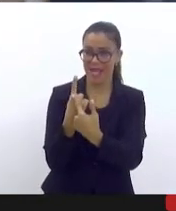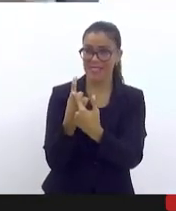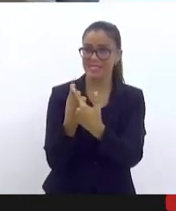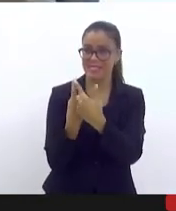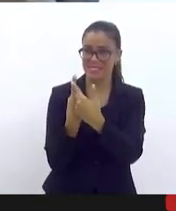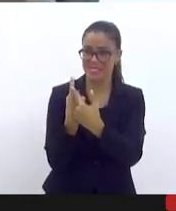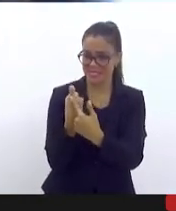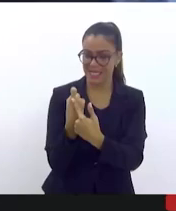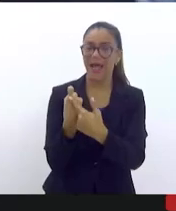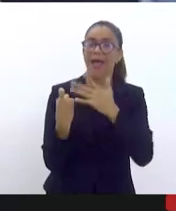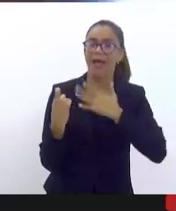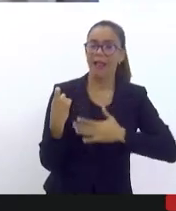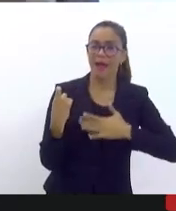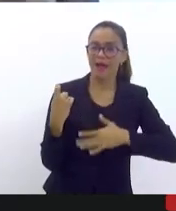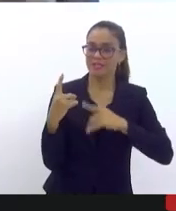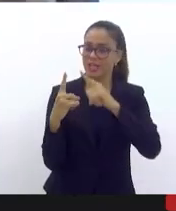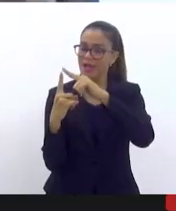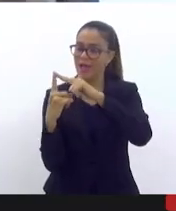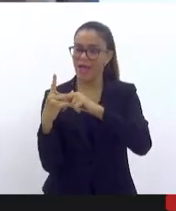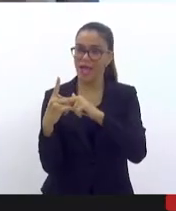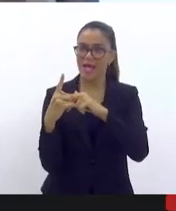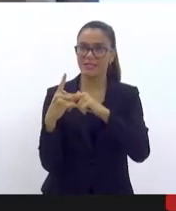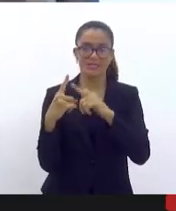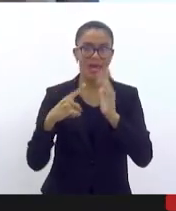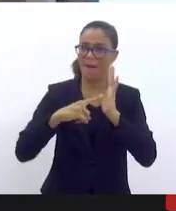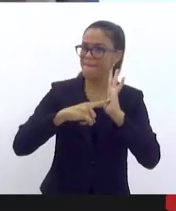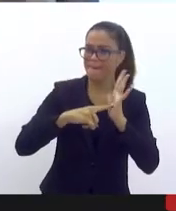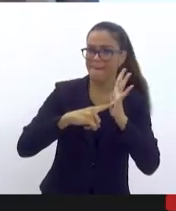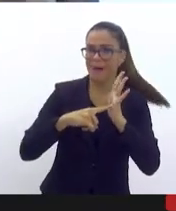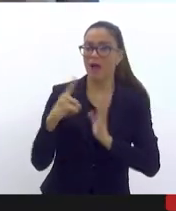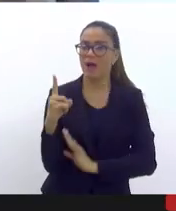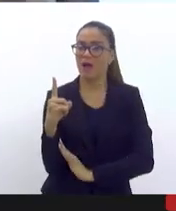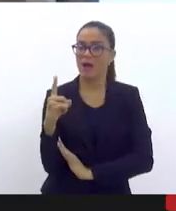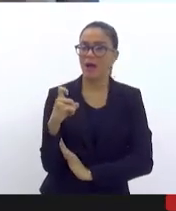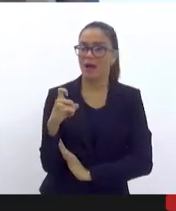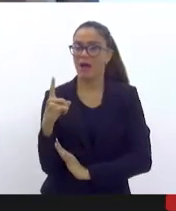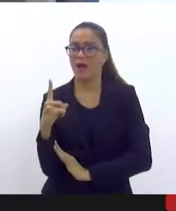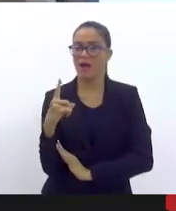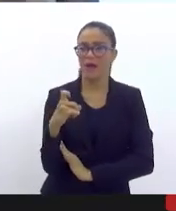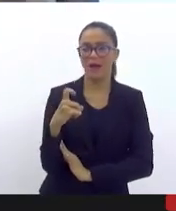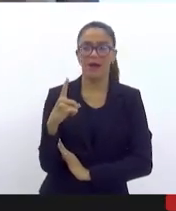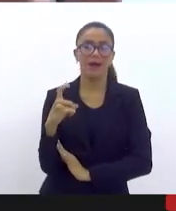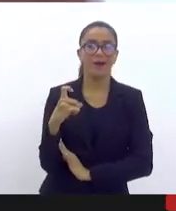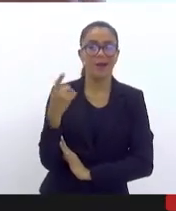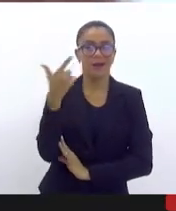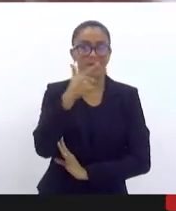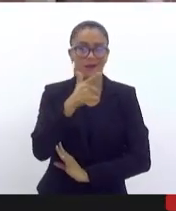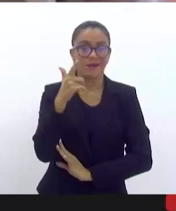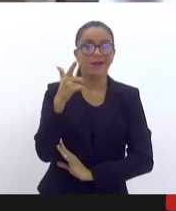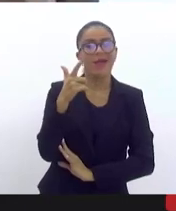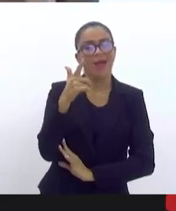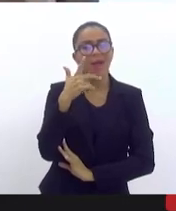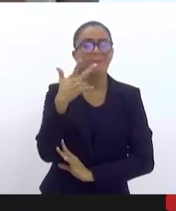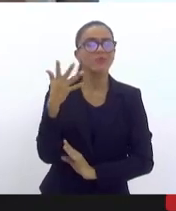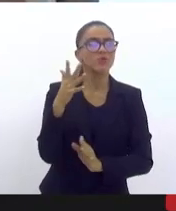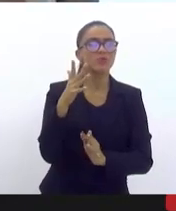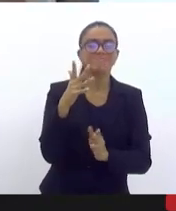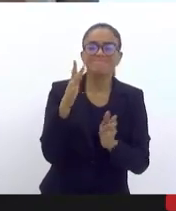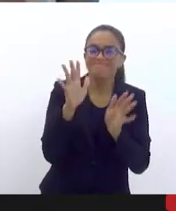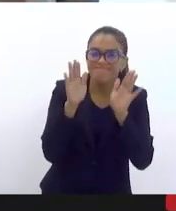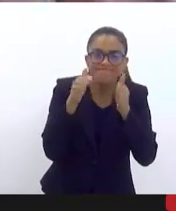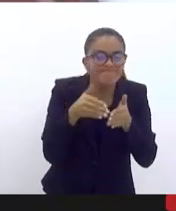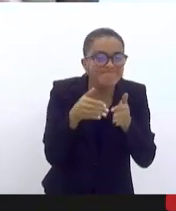estimulando aqui para esticar esse e o sistema inibitório para relaxar esse então é tudo muito cirúrgico